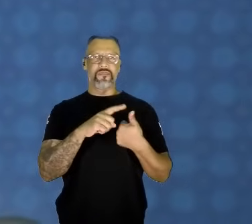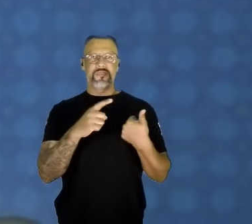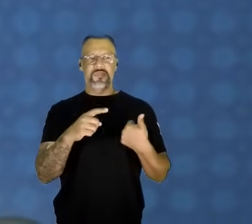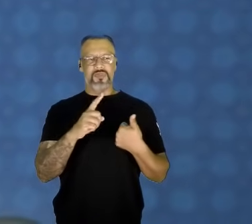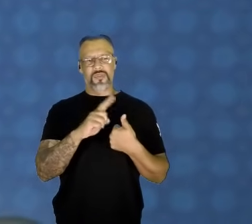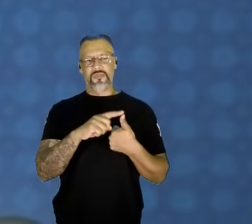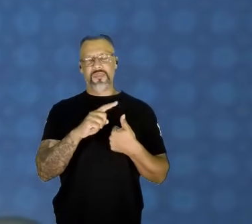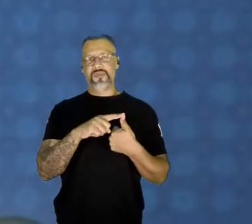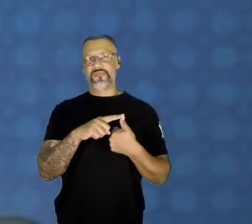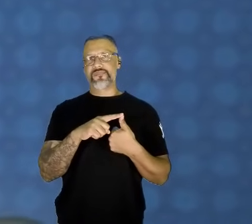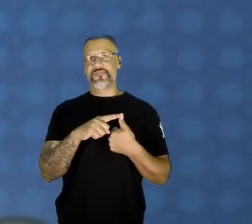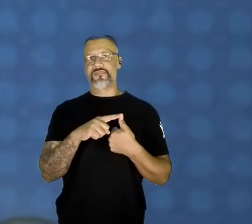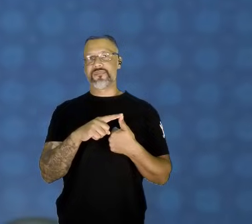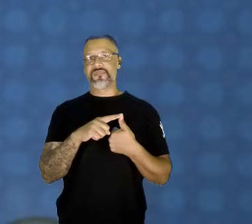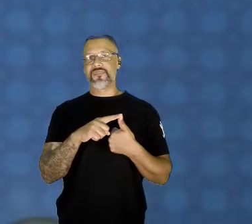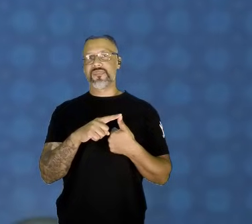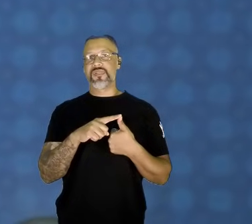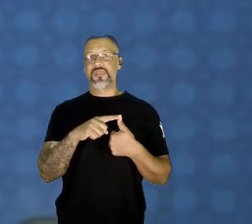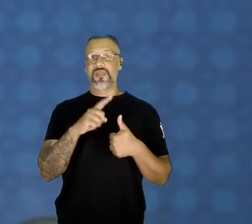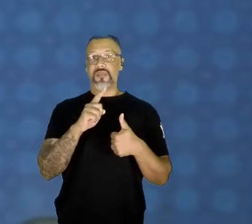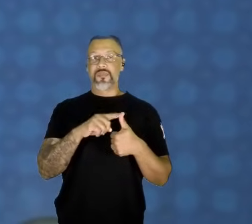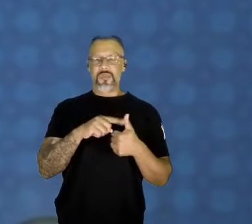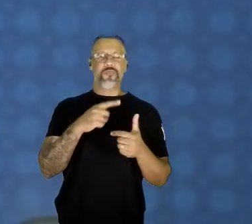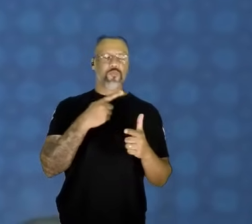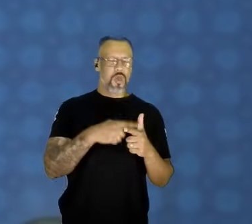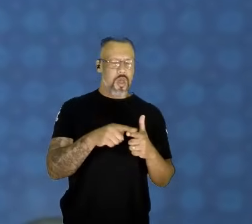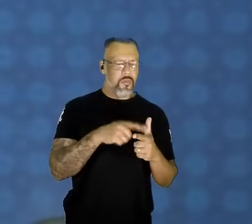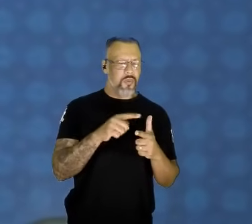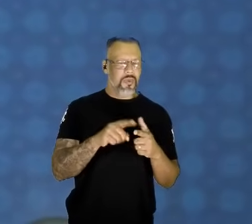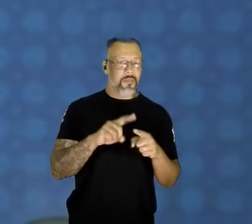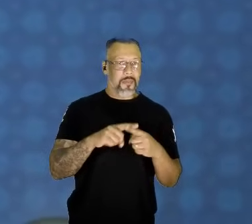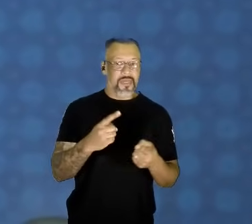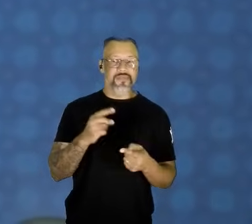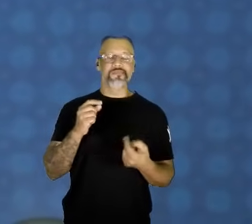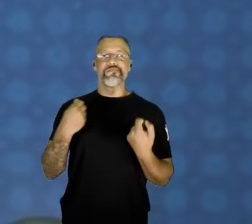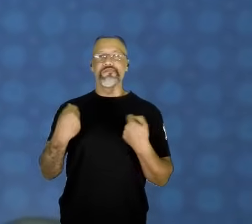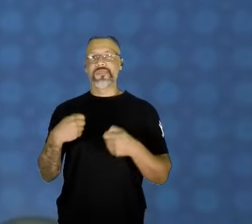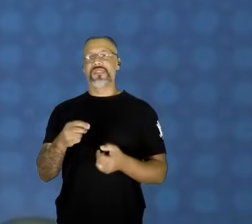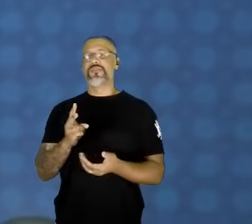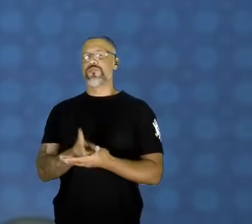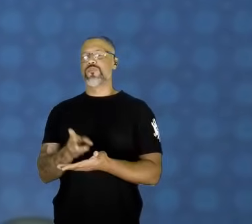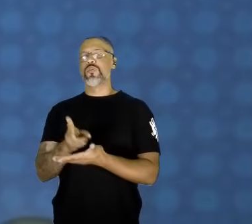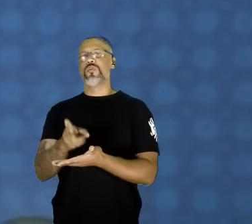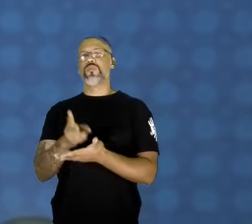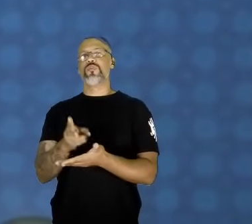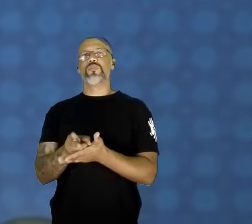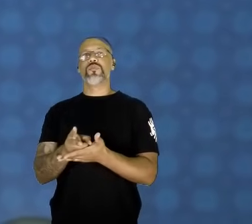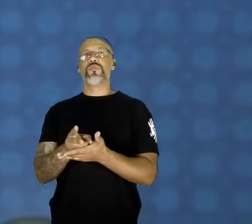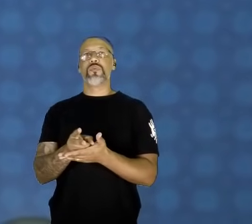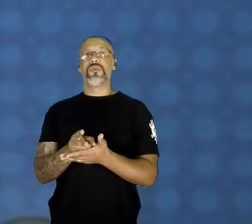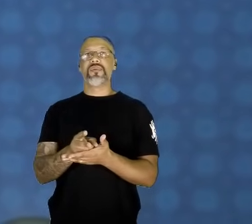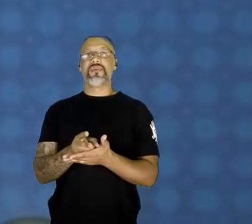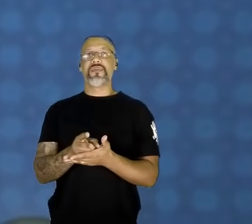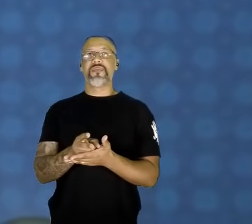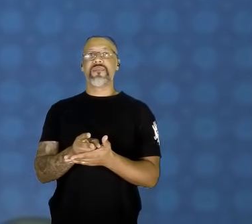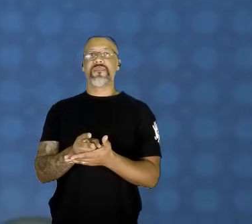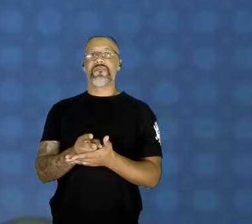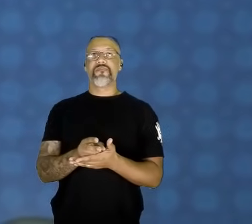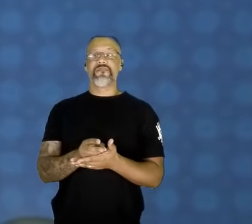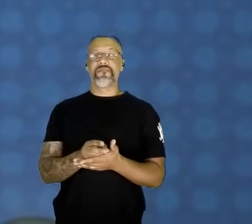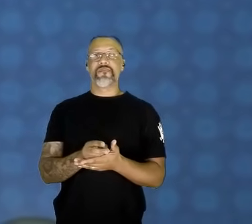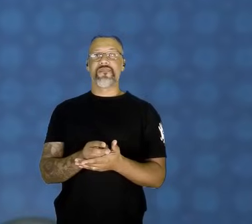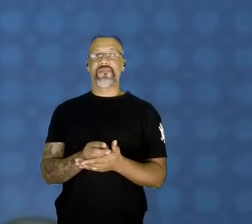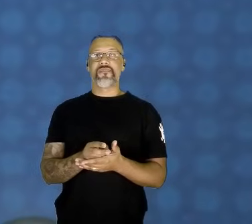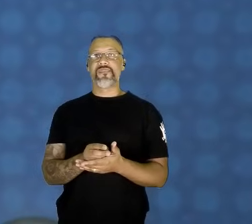Mas permanecer na presença de Deus quando o céu fica calado, quando eu tenho uma urgência, borboletas no